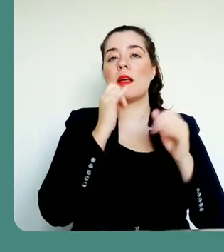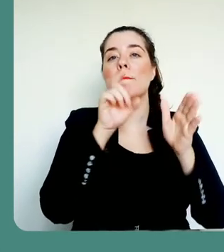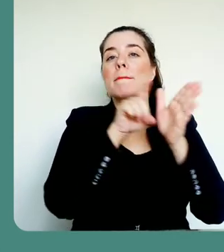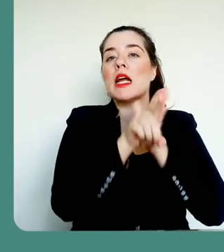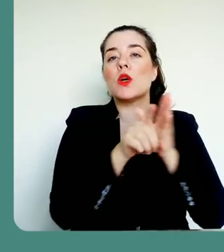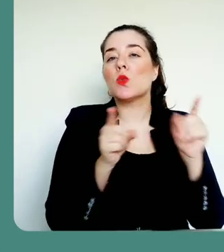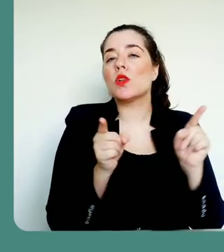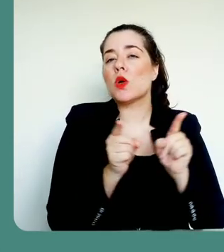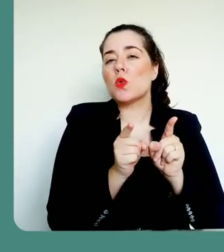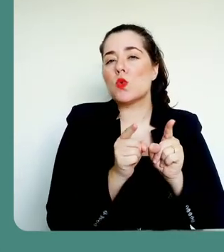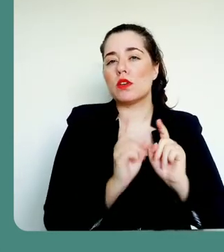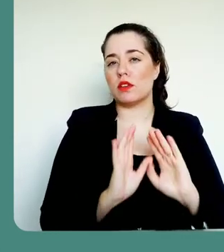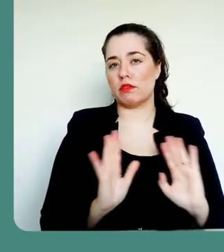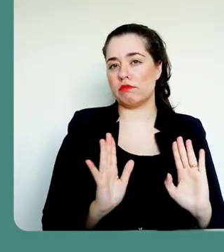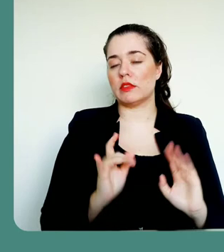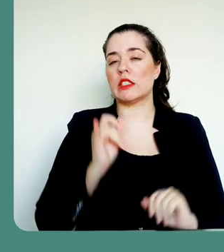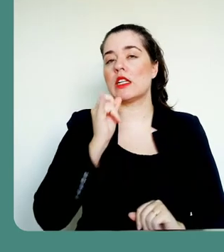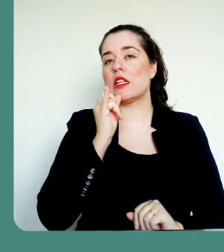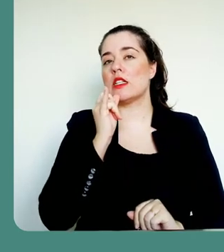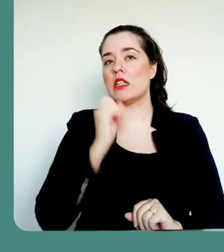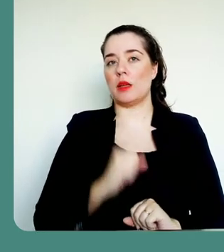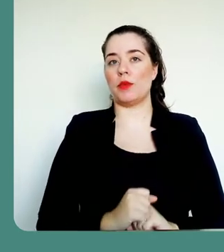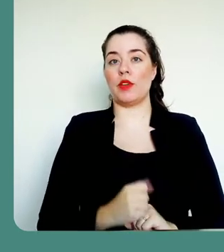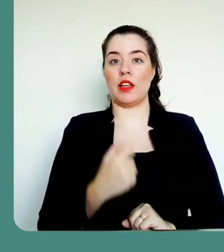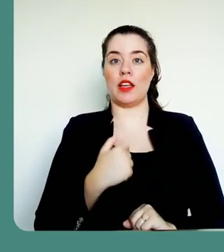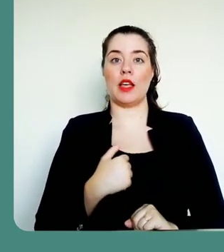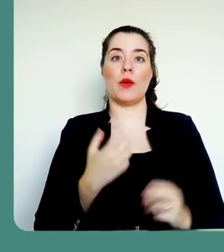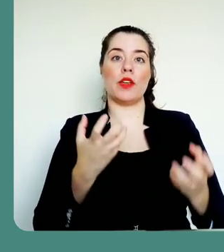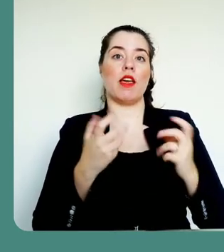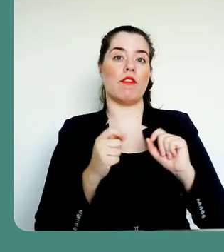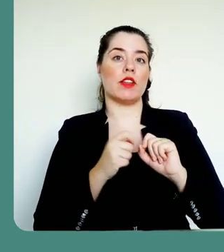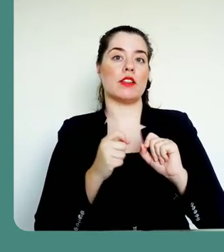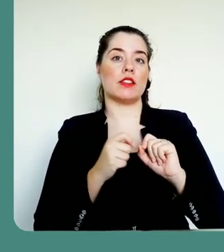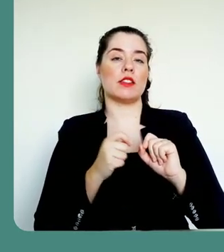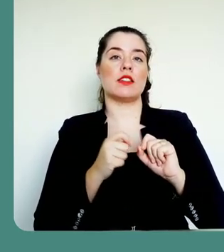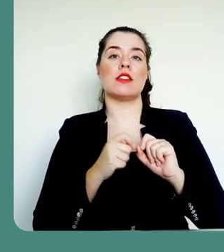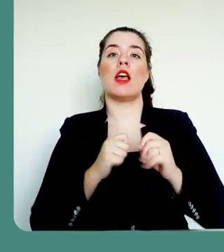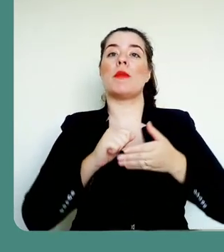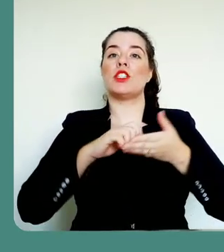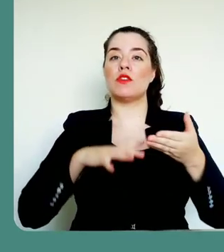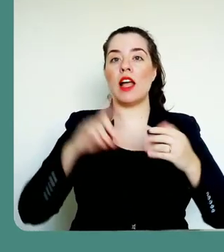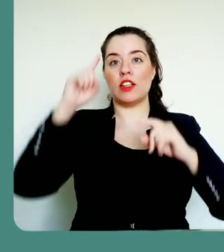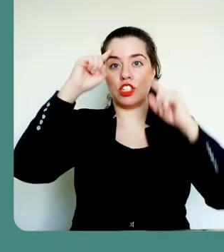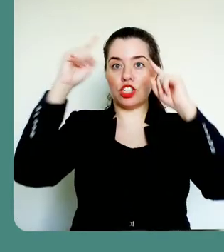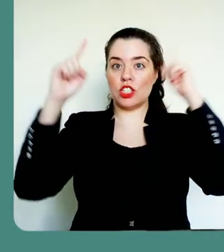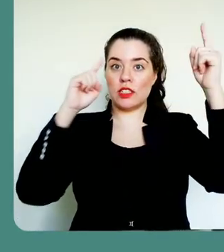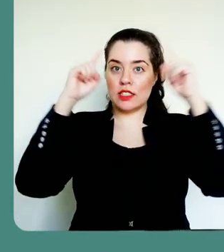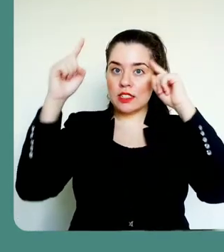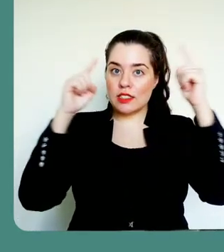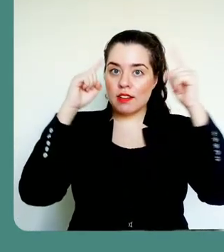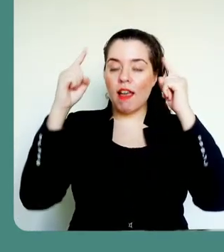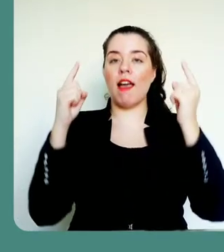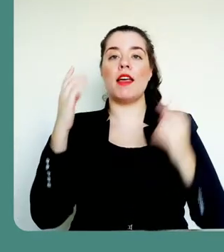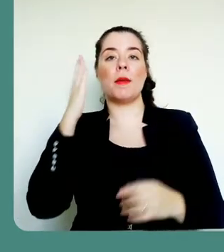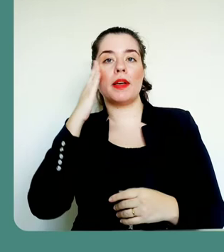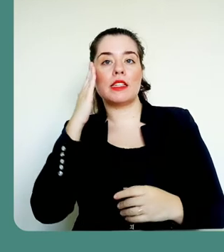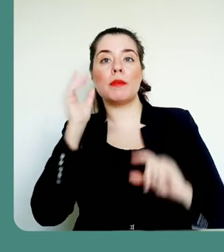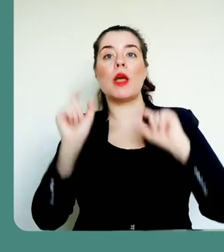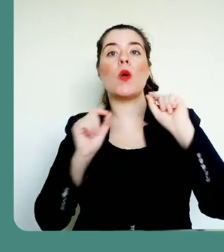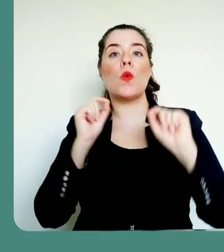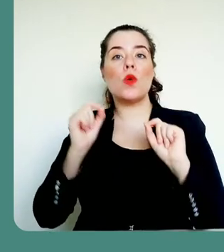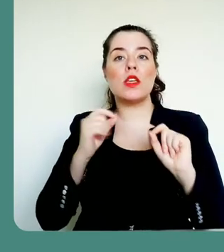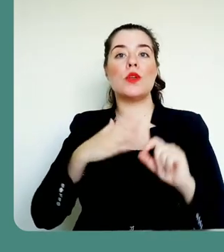Você pode colocar aqui uma pergunta curta que vocês queiram, como por exemplo, eu quero fazer uma atividade de brainstorming para